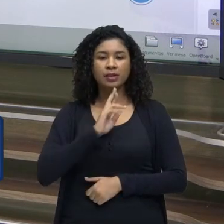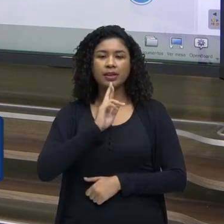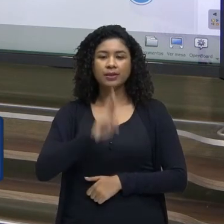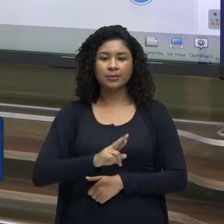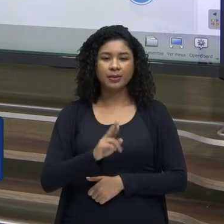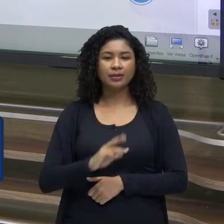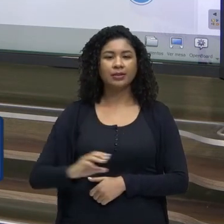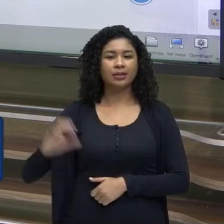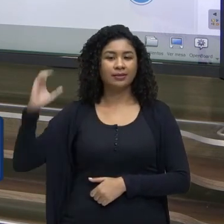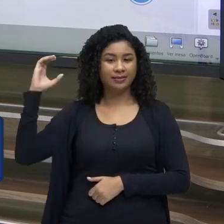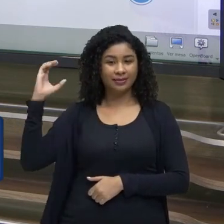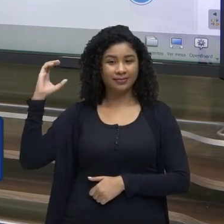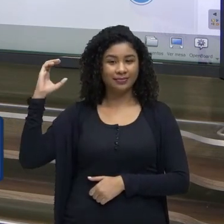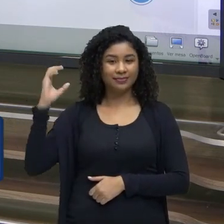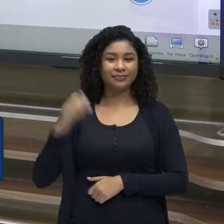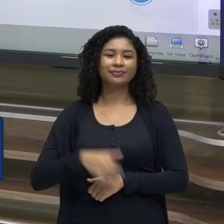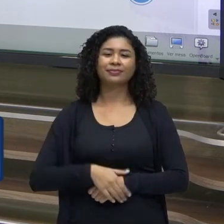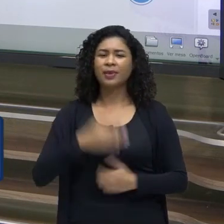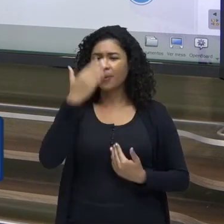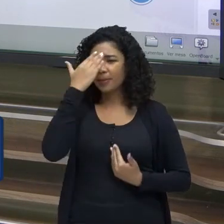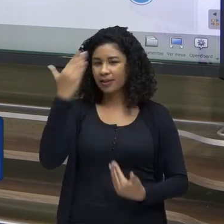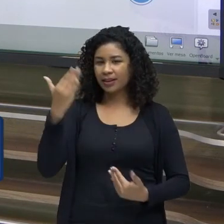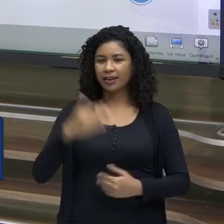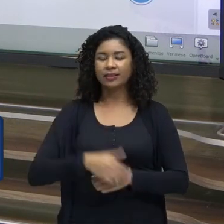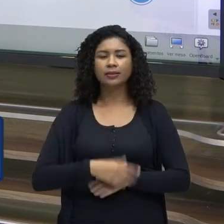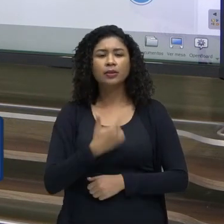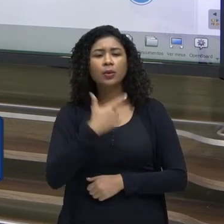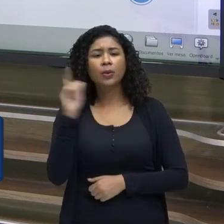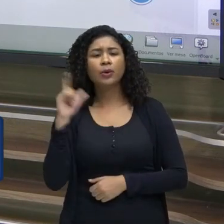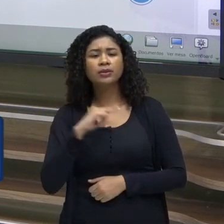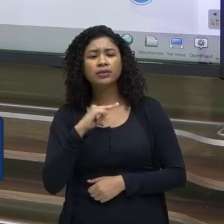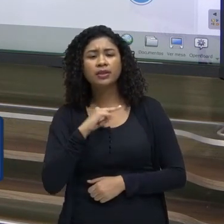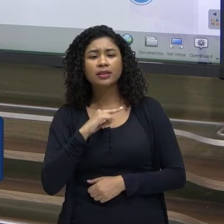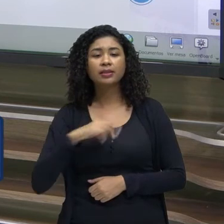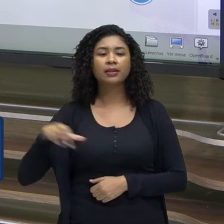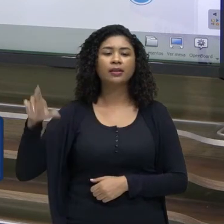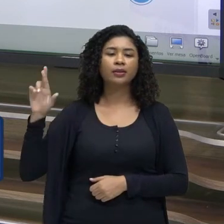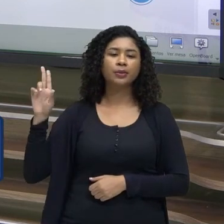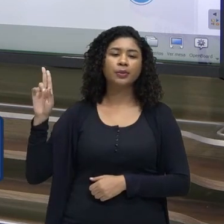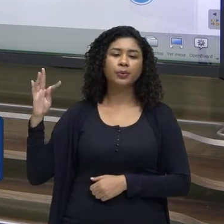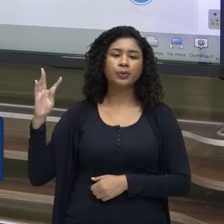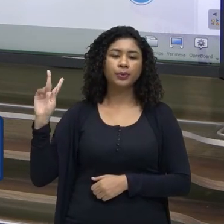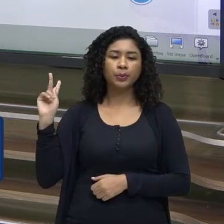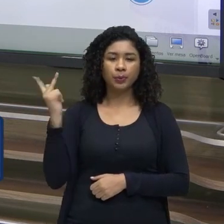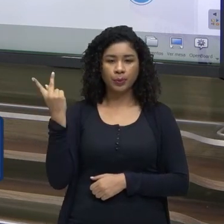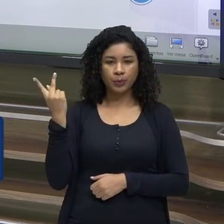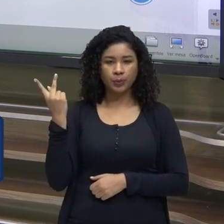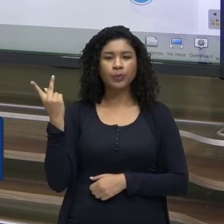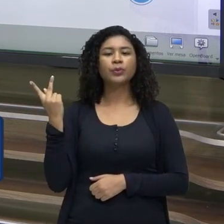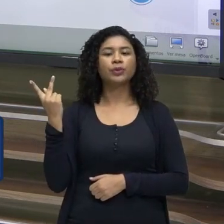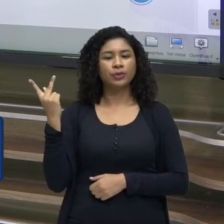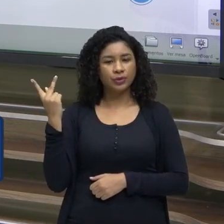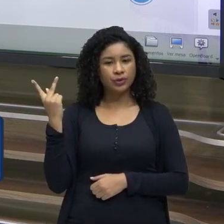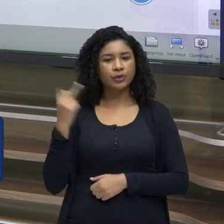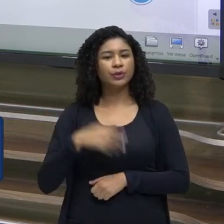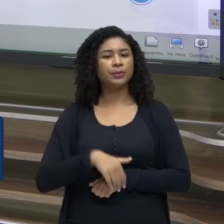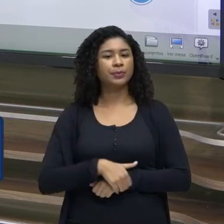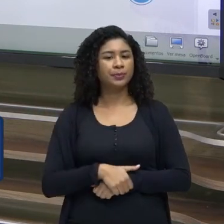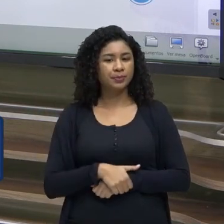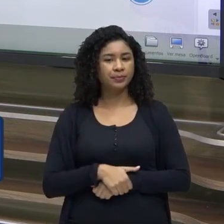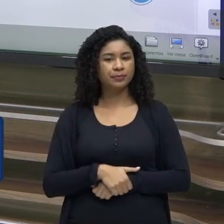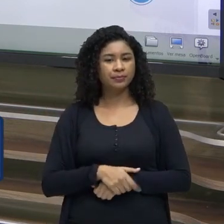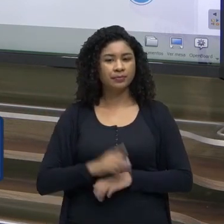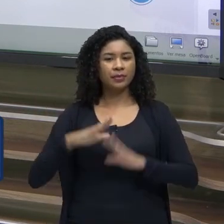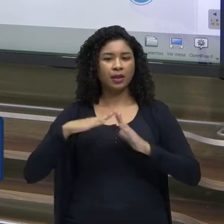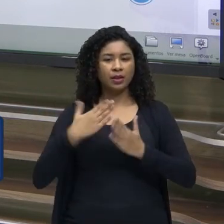é a alternativa C. Muito obrigada. Próxima participação, a Ruth. A Ruth também já marcou presença, lá do